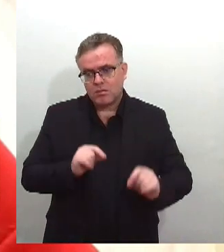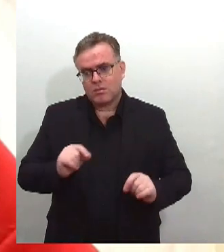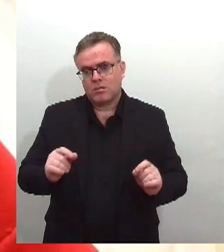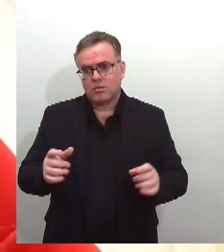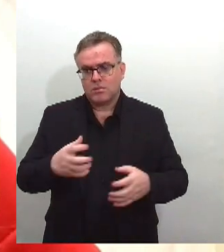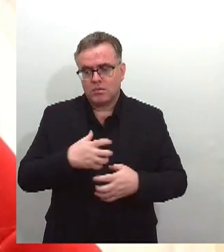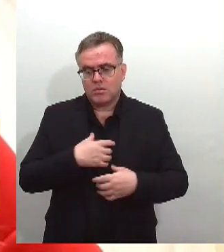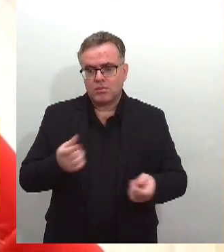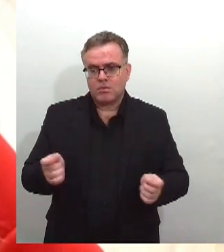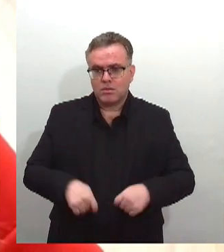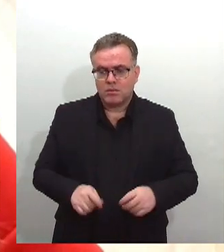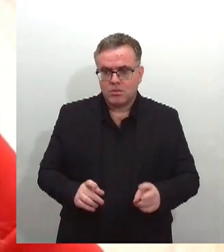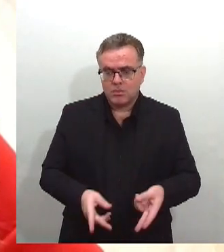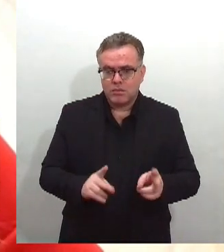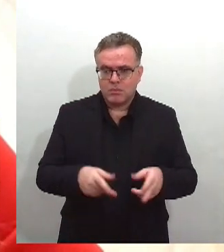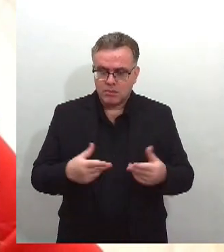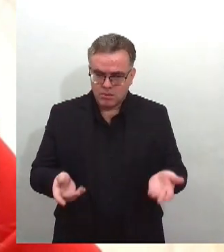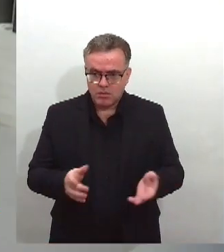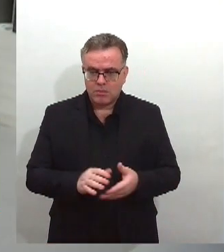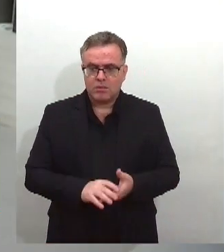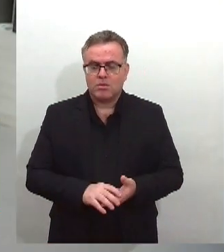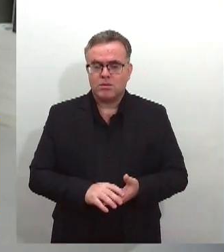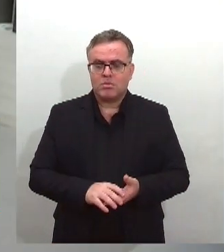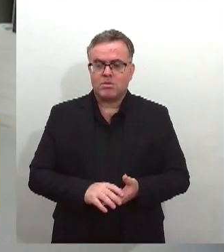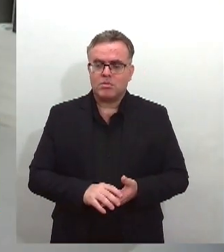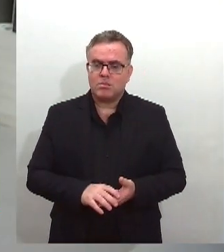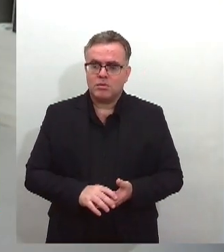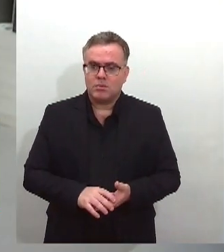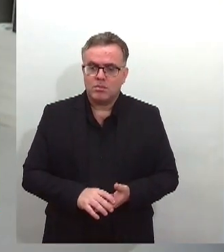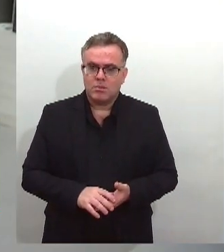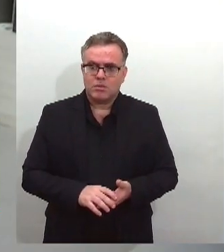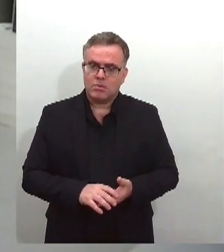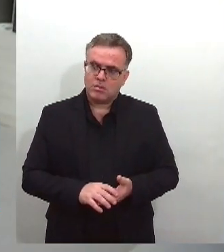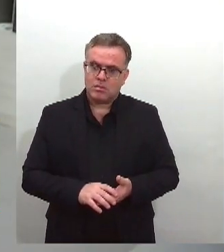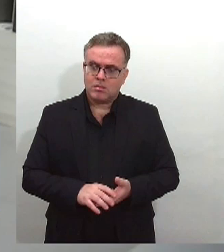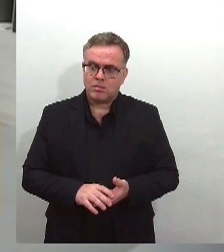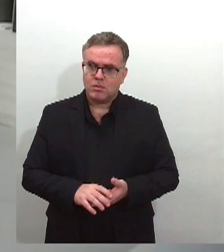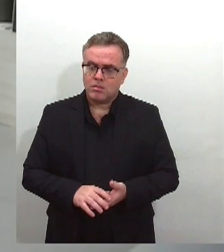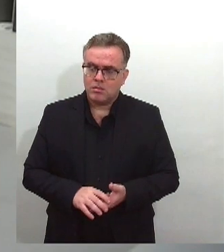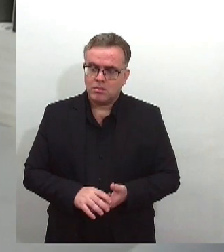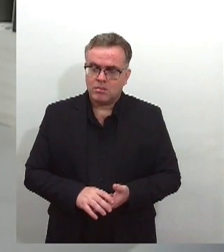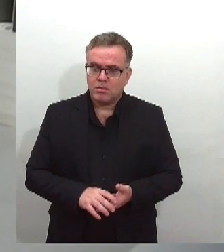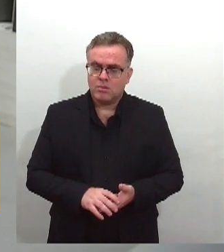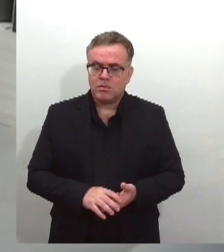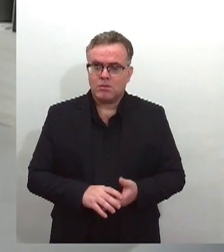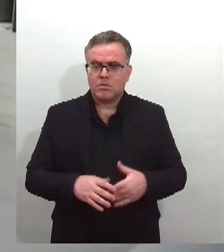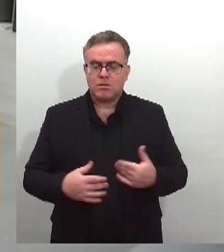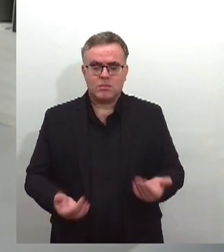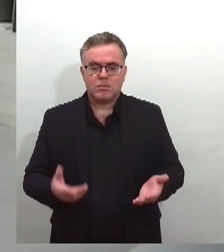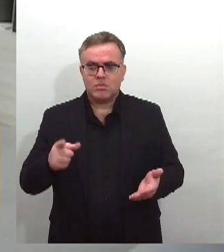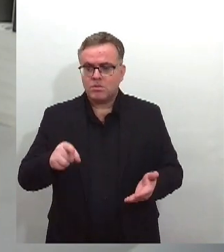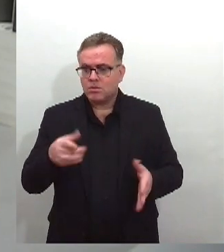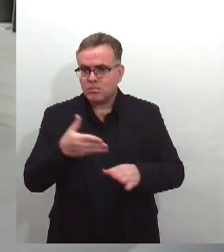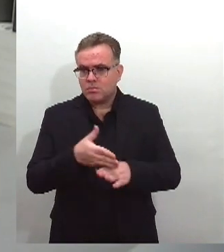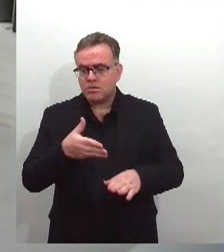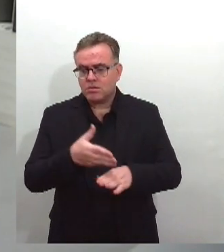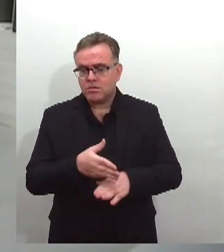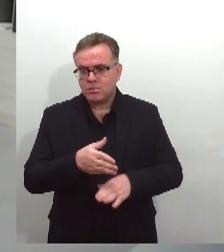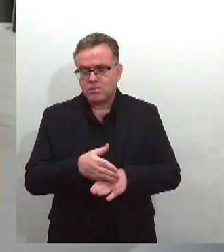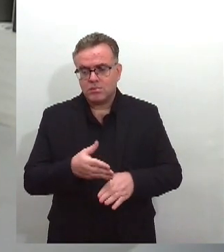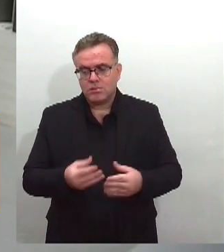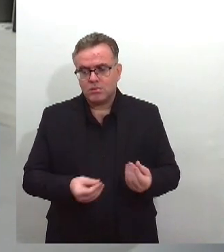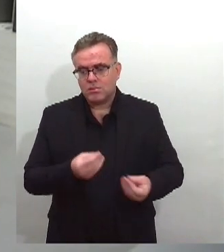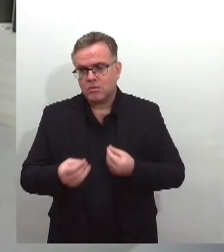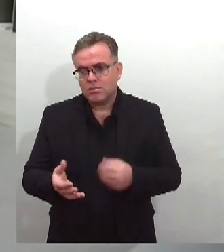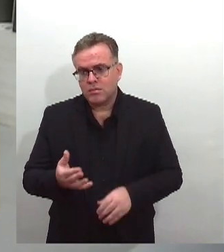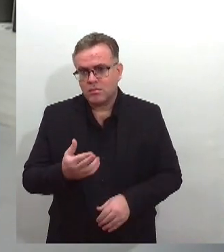denunciar. Isso é muito bom. Doutora Jumara, em relação a esse acesso, né, como essa mulher vítima de